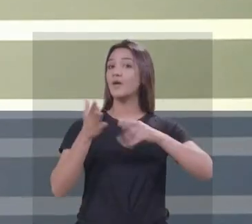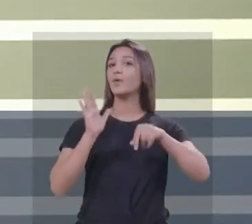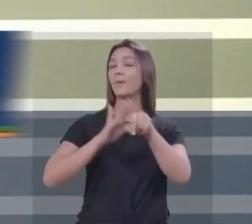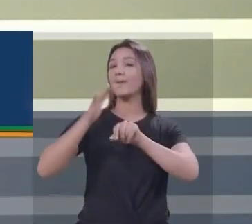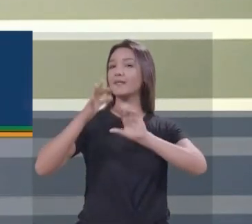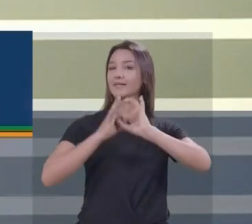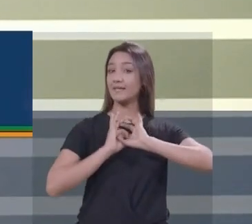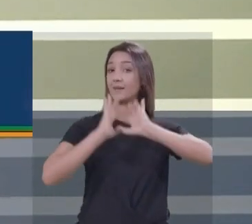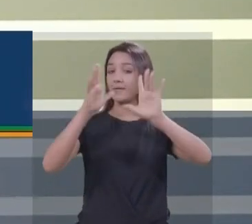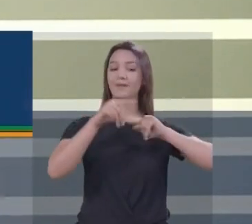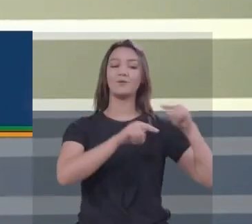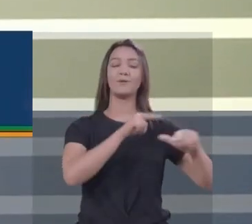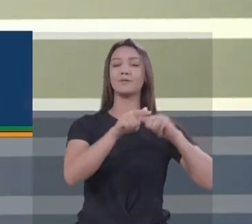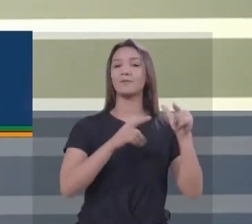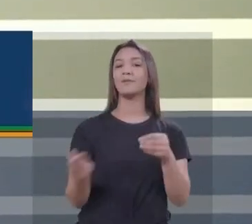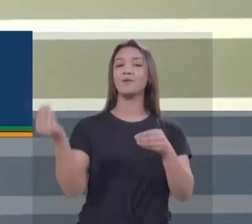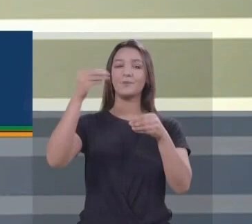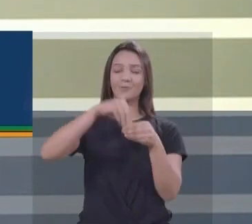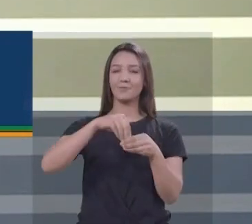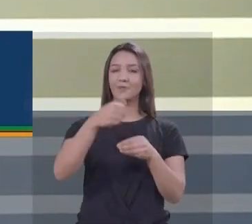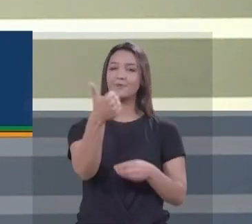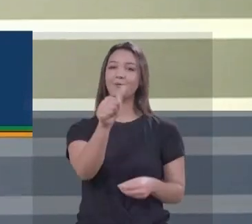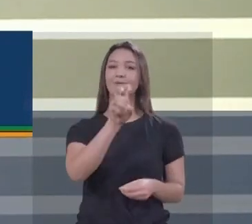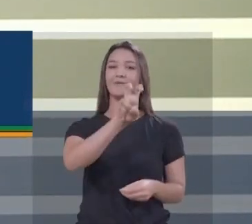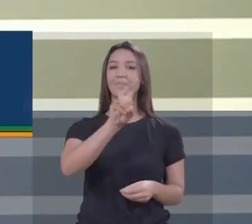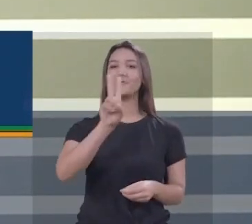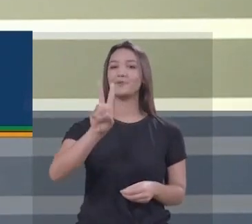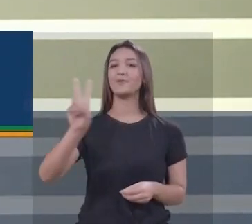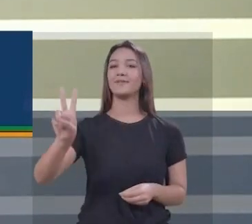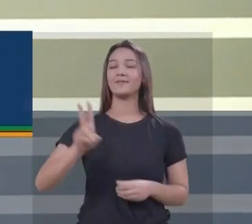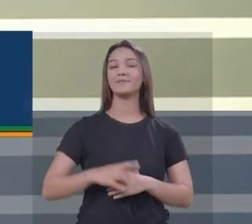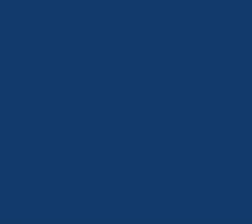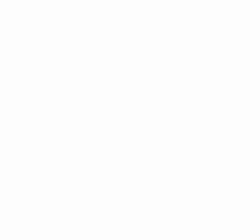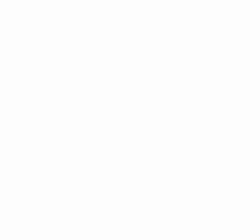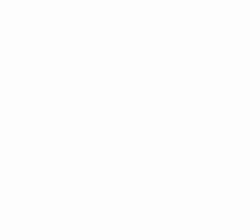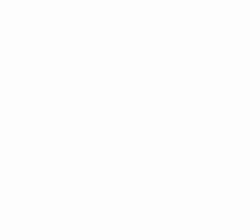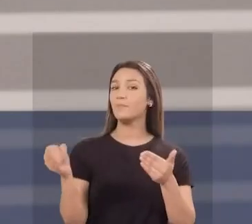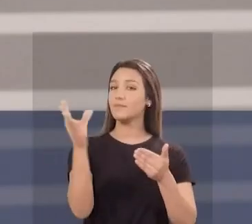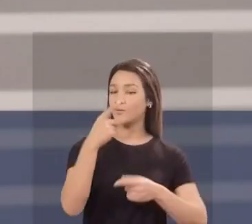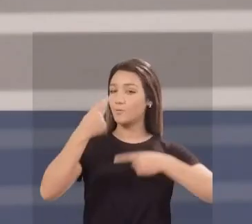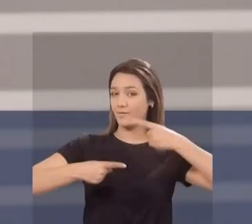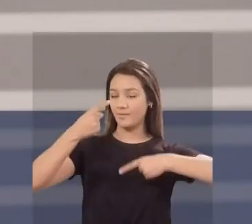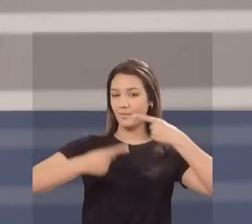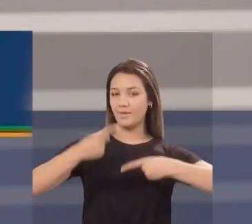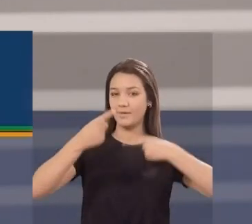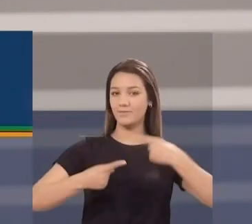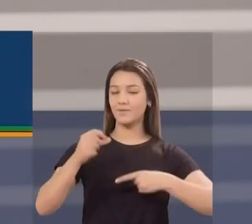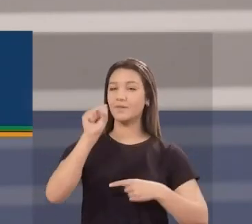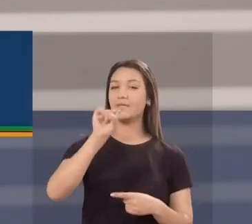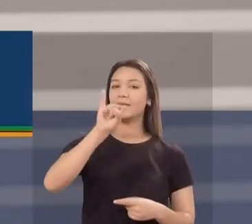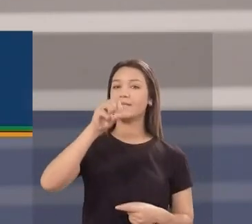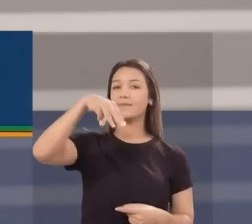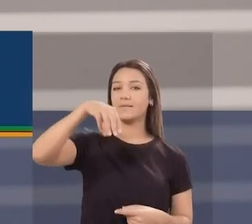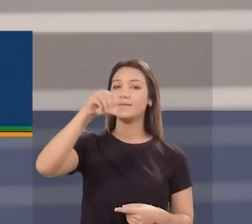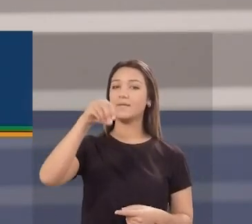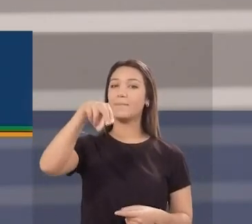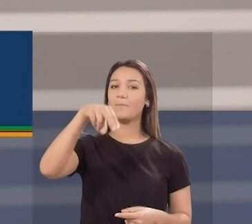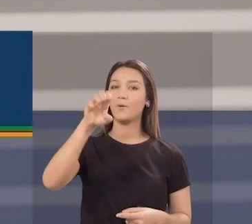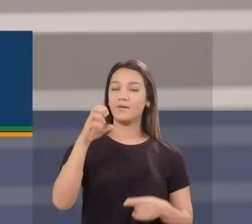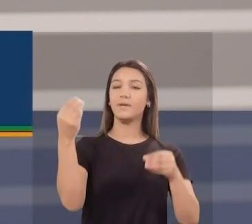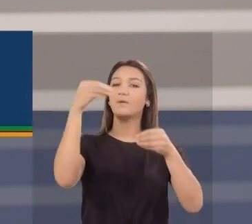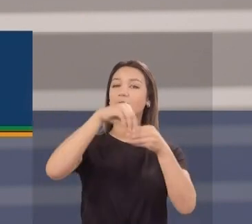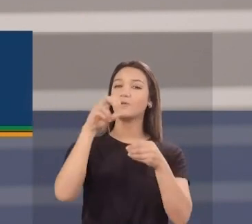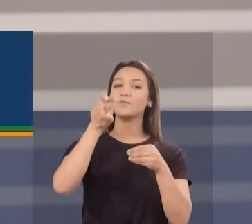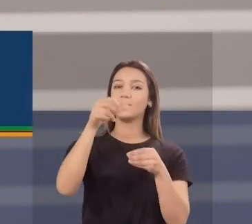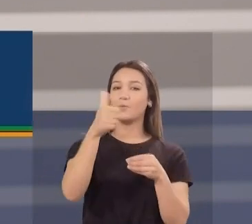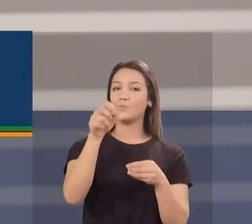mais liberdade para quem produz. Vote Luiz Fernando Pires, 11522. É 11. Vamos renovar a política? Simone